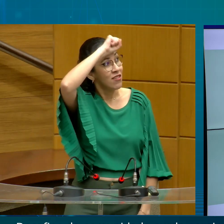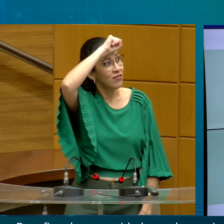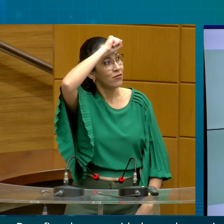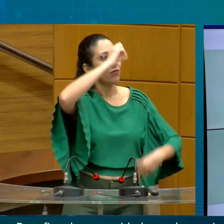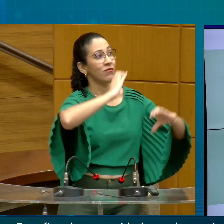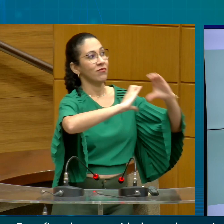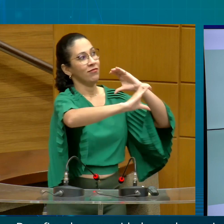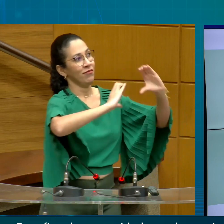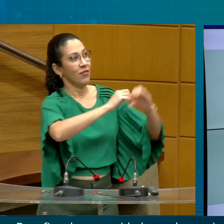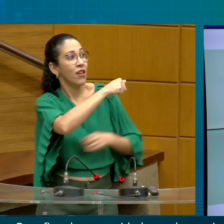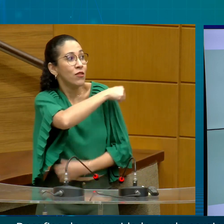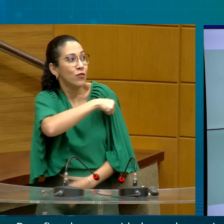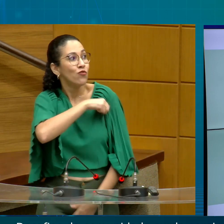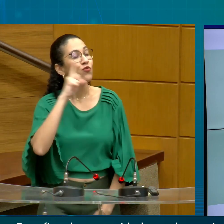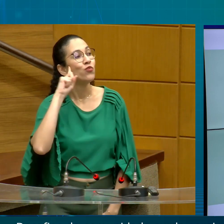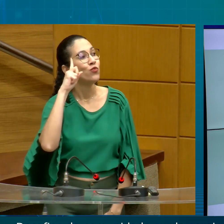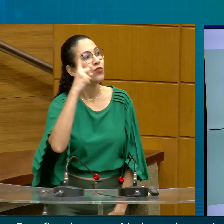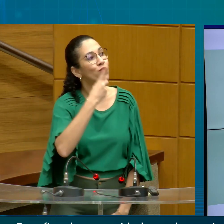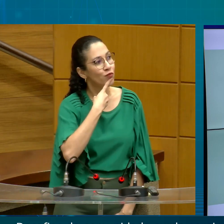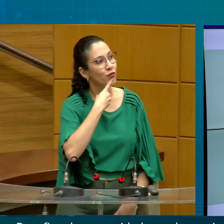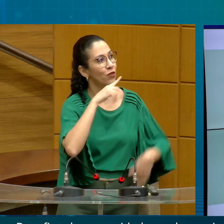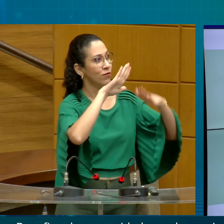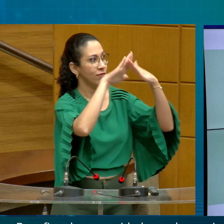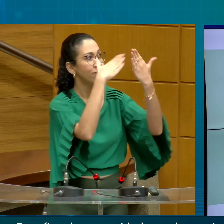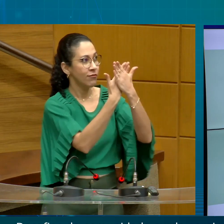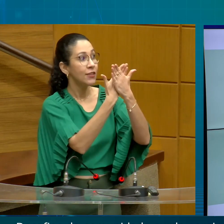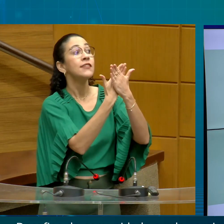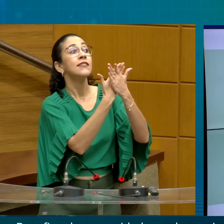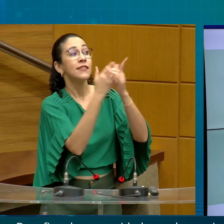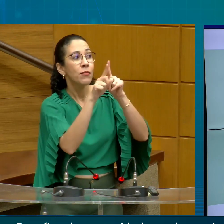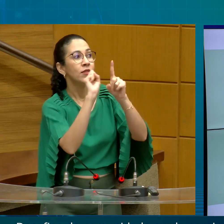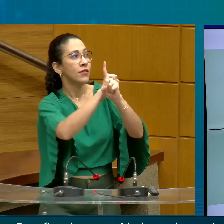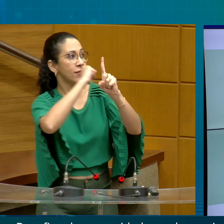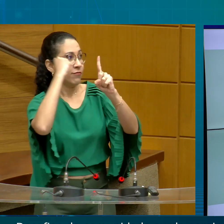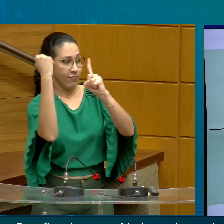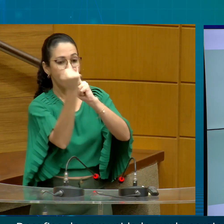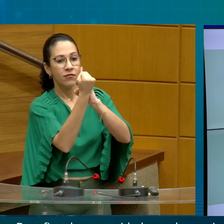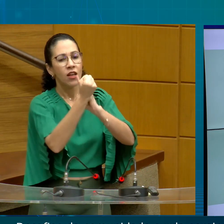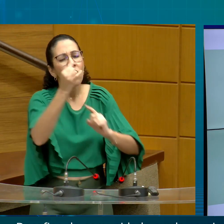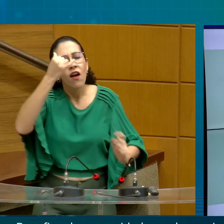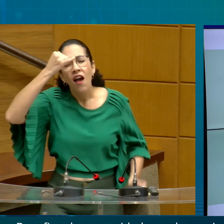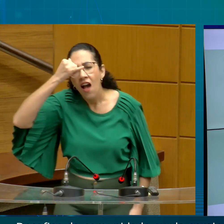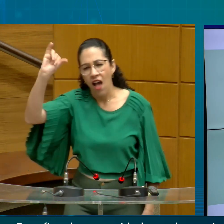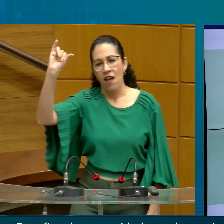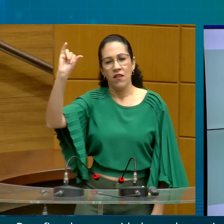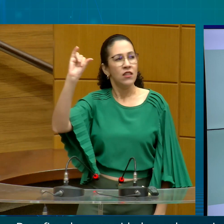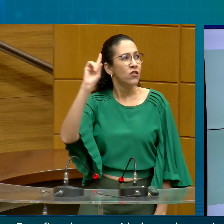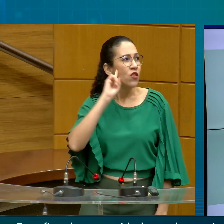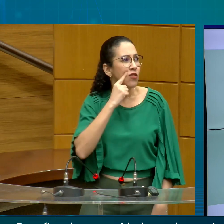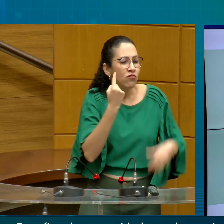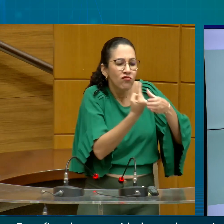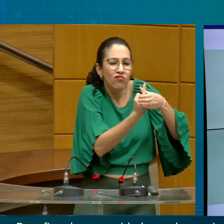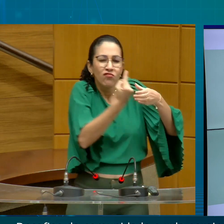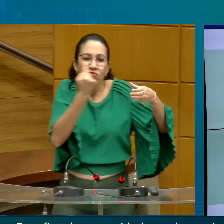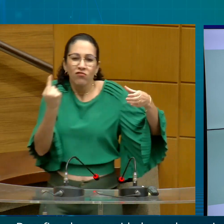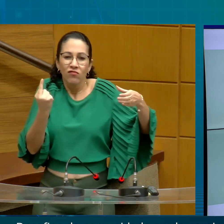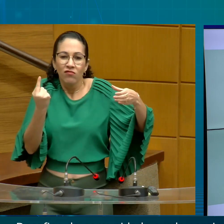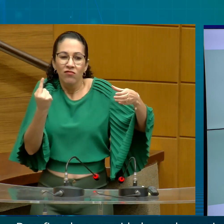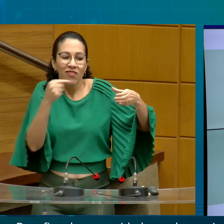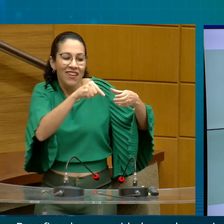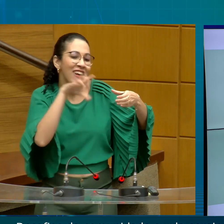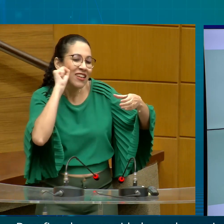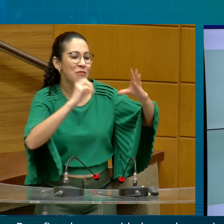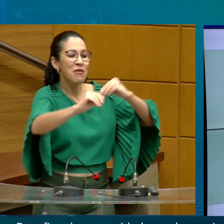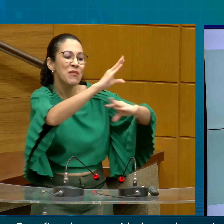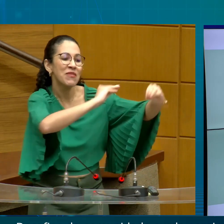porque todos podem aprender. E essa comunicação entre alunos ouvintes e surdos, né, dentro da sociedade, essa